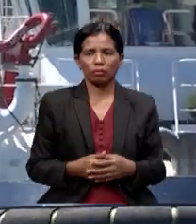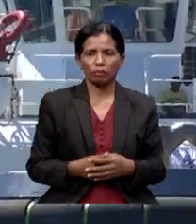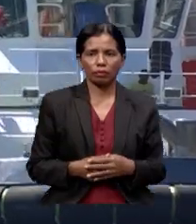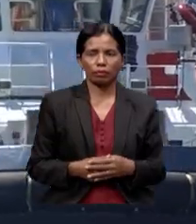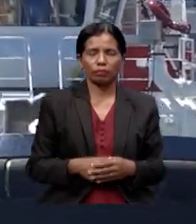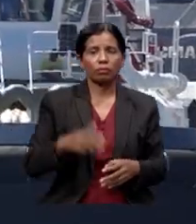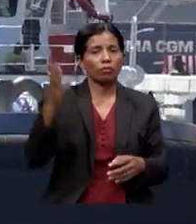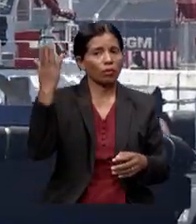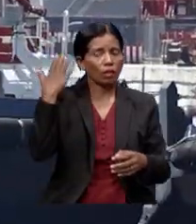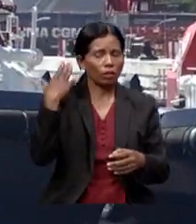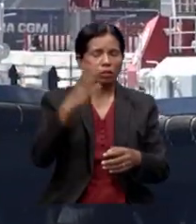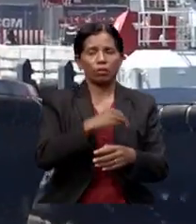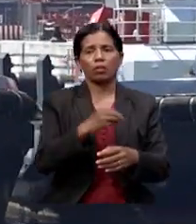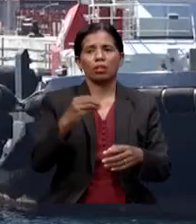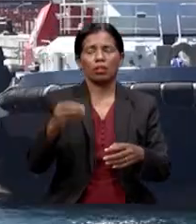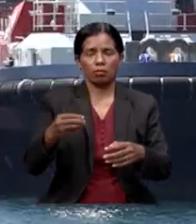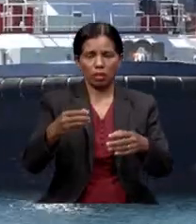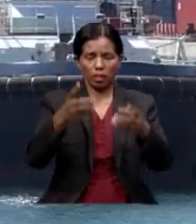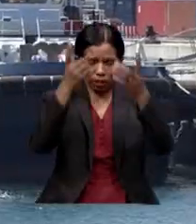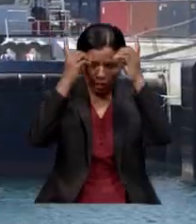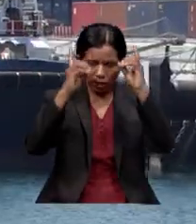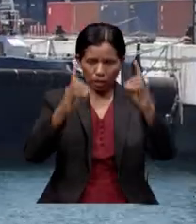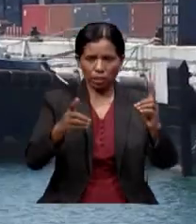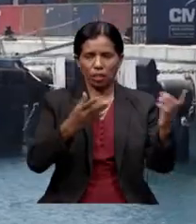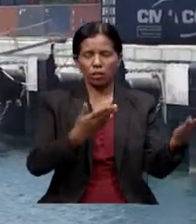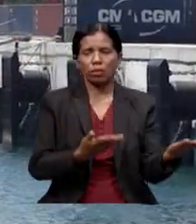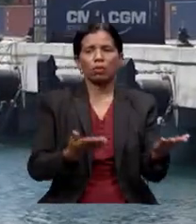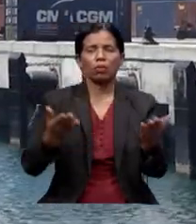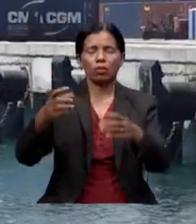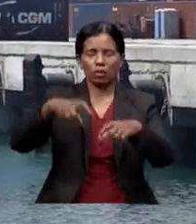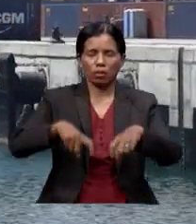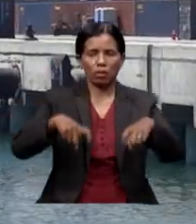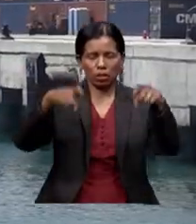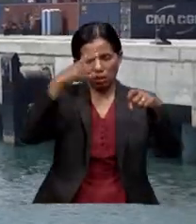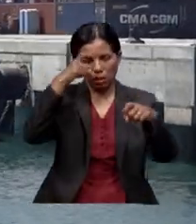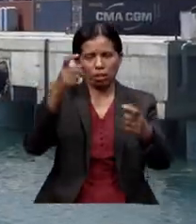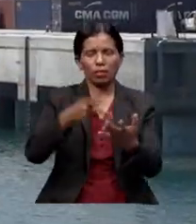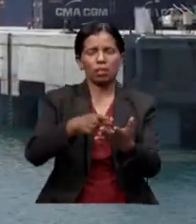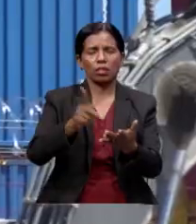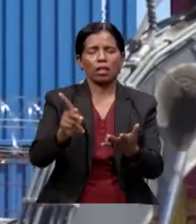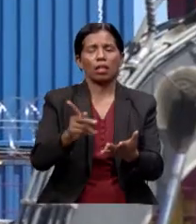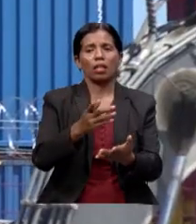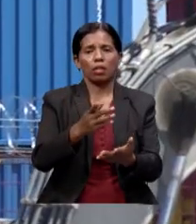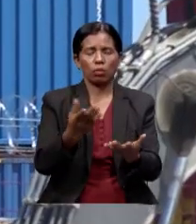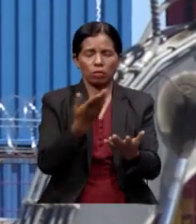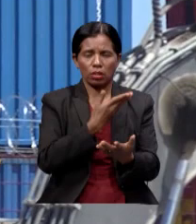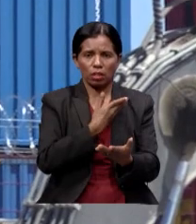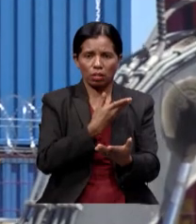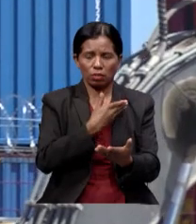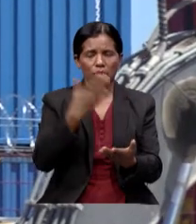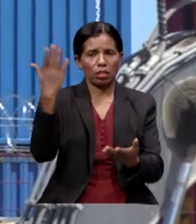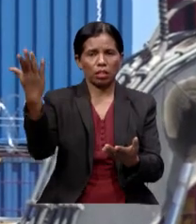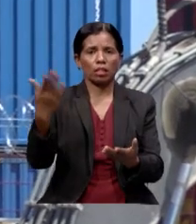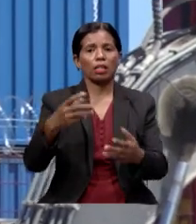Antes ne empresa importador balun decidi ho diharuka fila contentor tamba falling imposto sai makas iha Porto Tibar. Relaciona